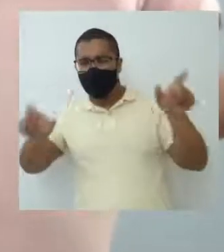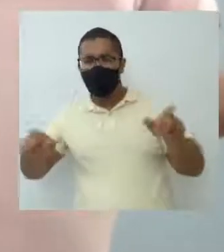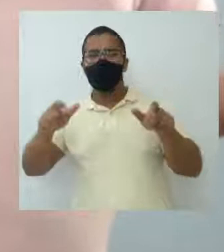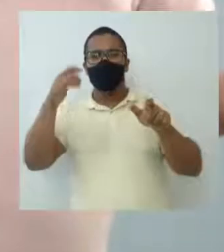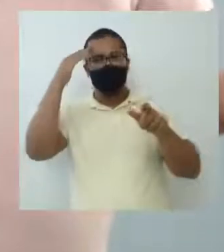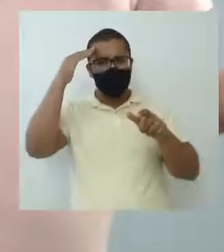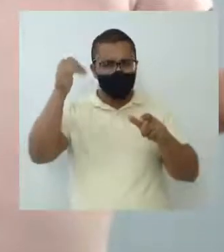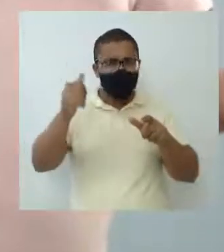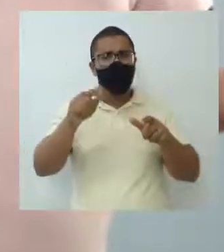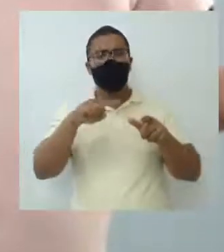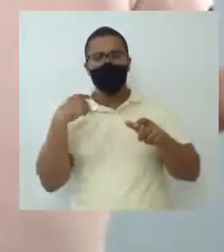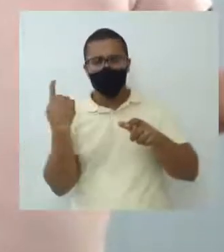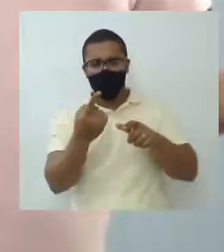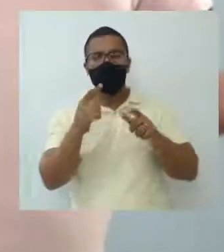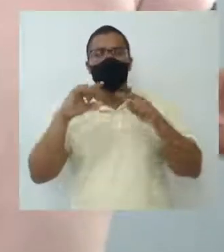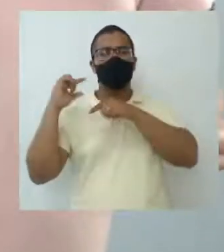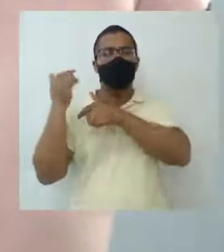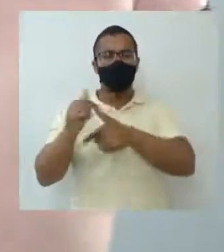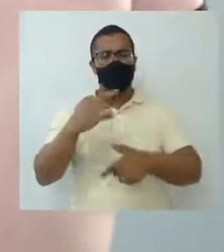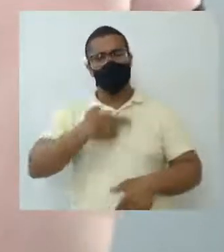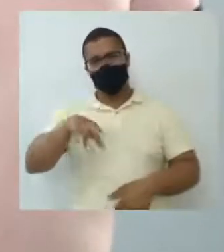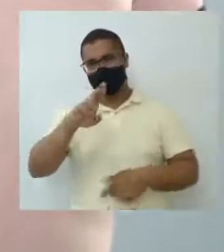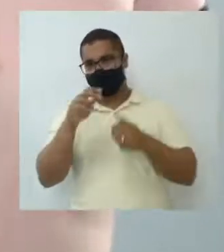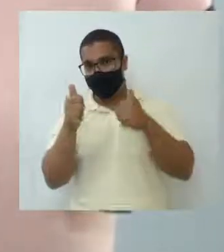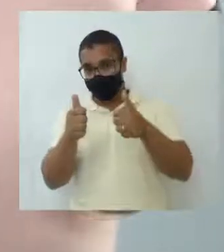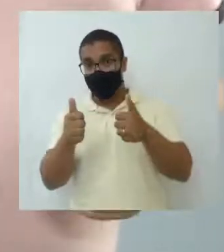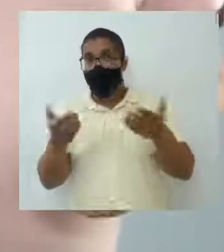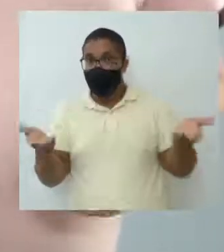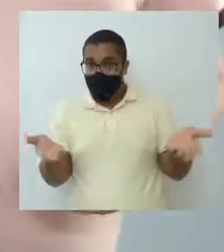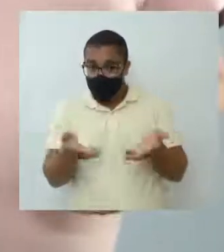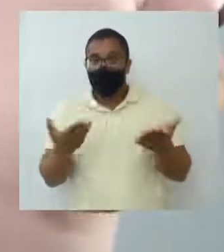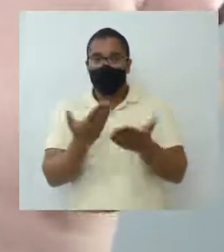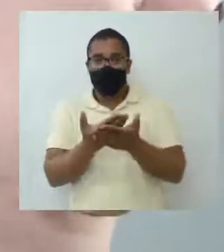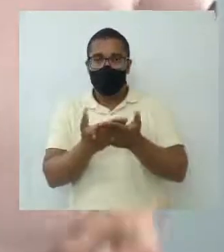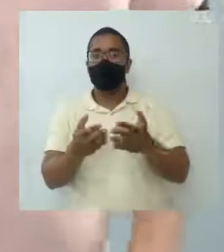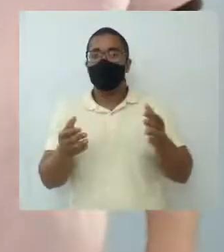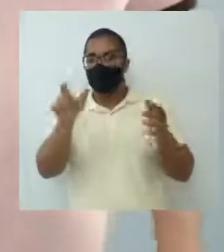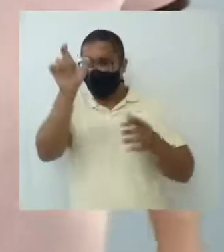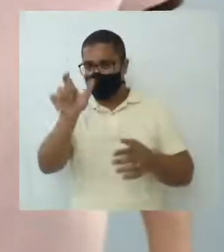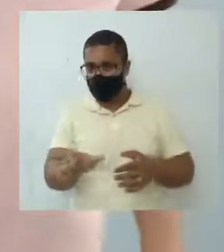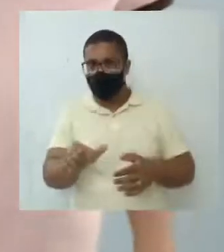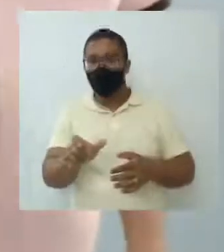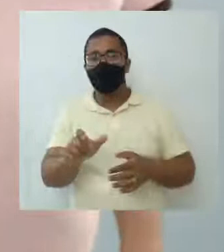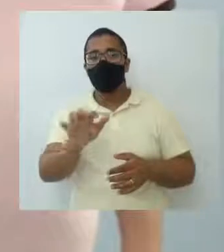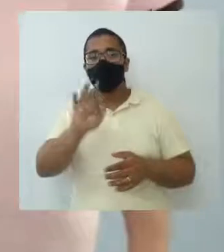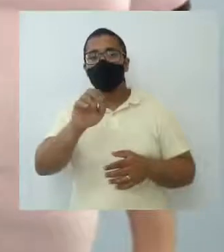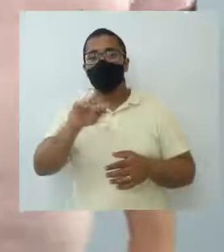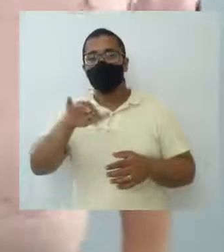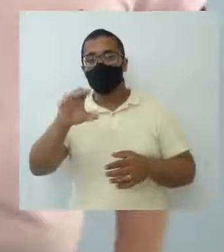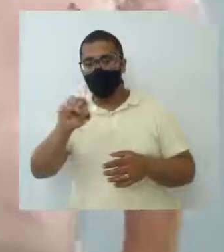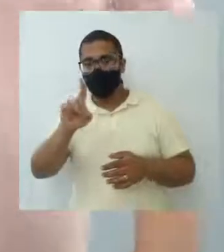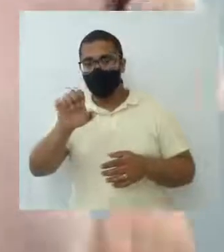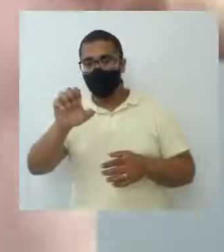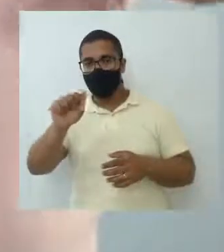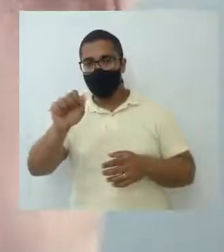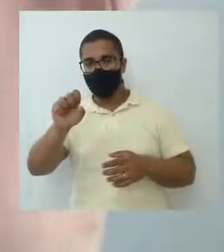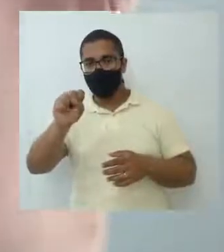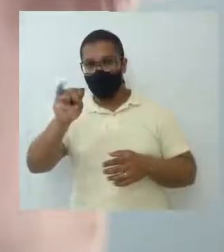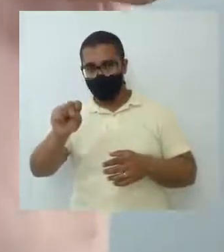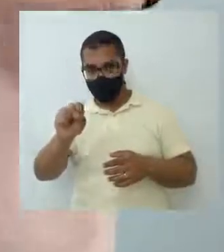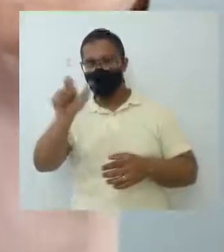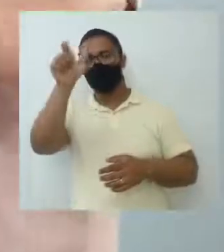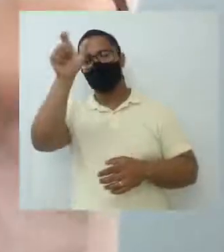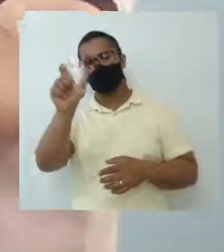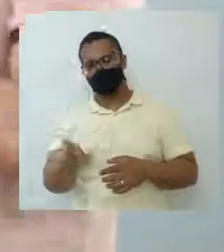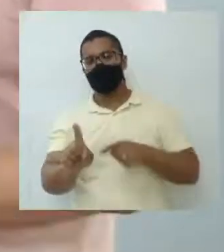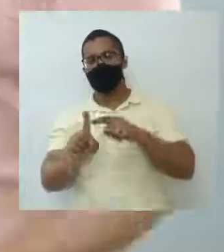tradições religiosas, certo? Então é isso aí. Hoje ficamos com o exemplo de Francisco de Assis. A